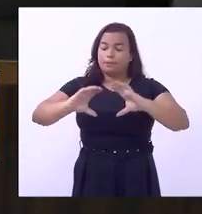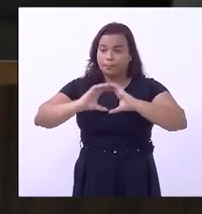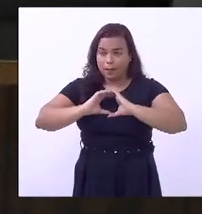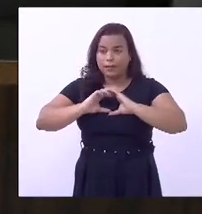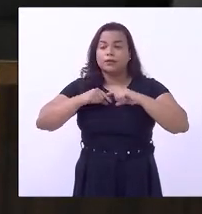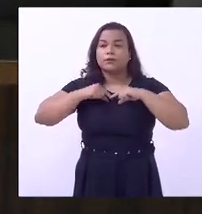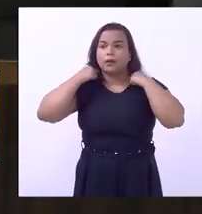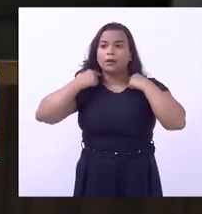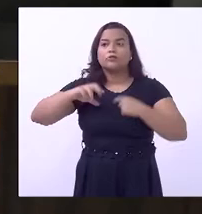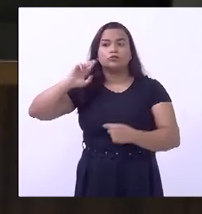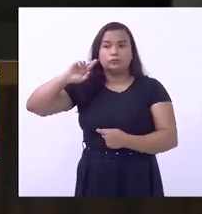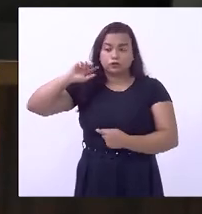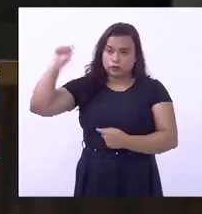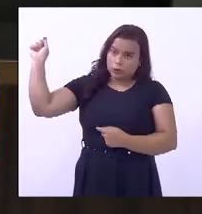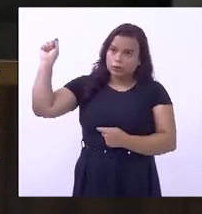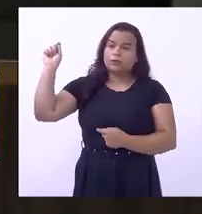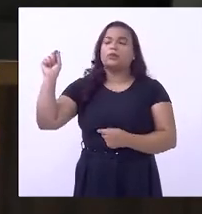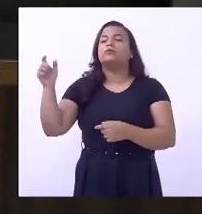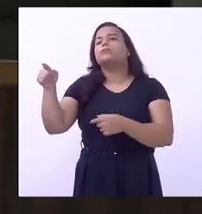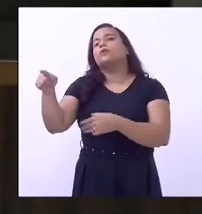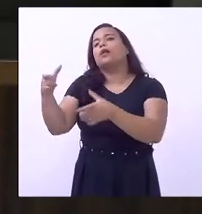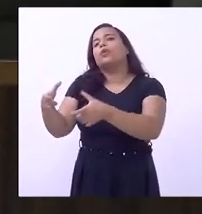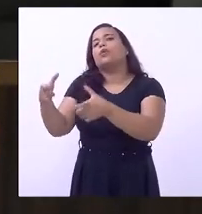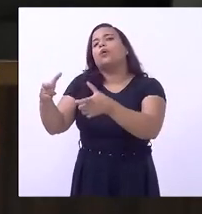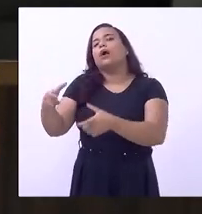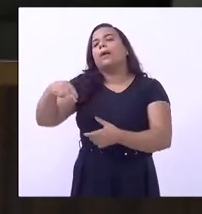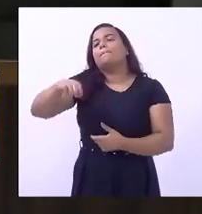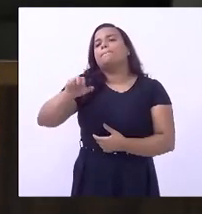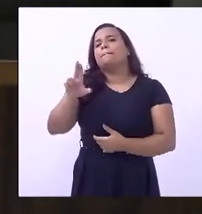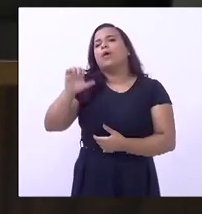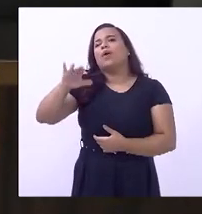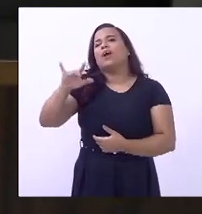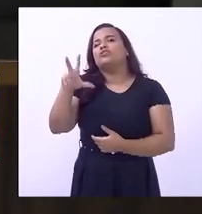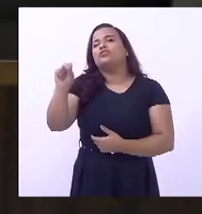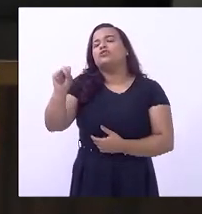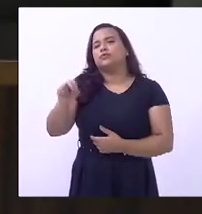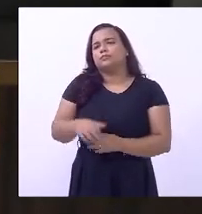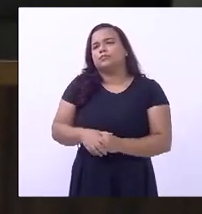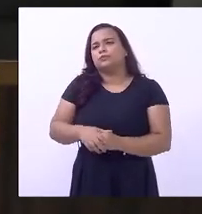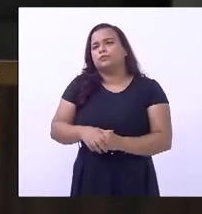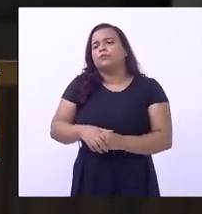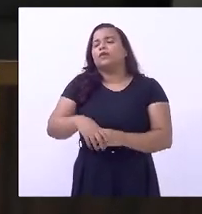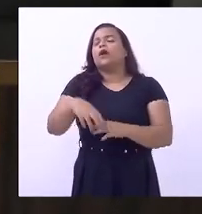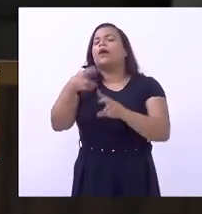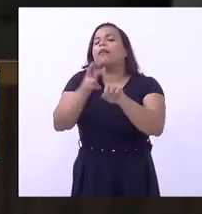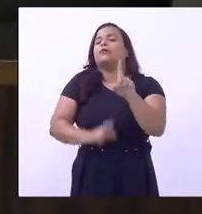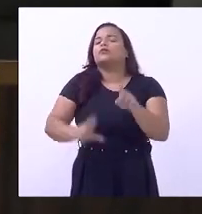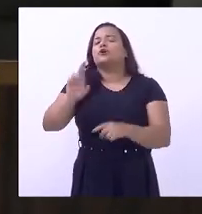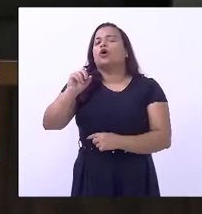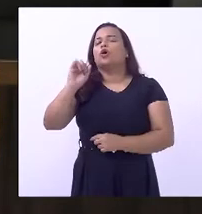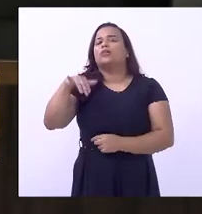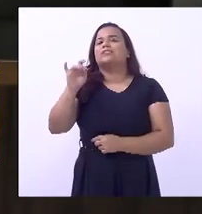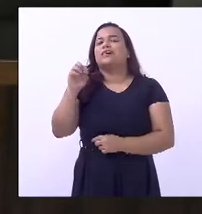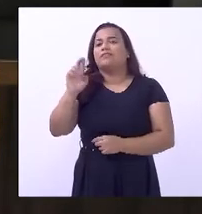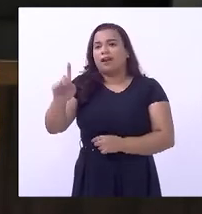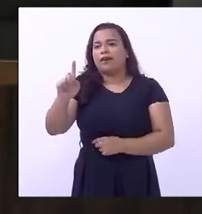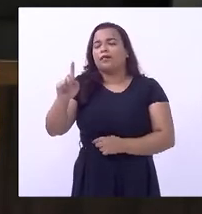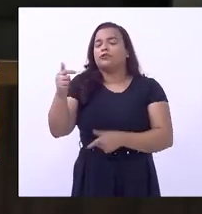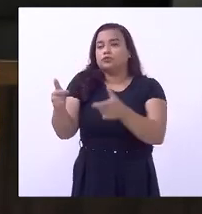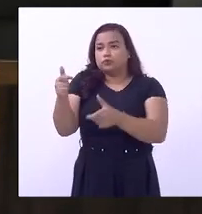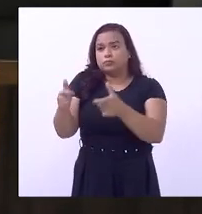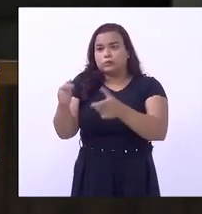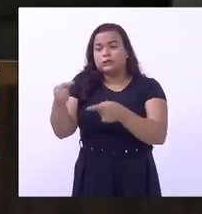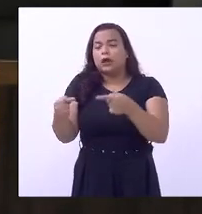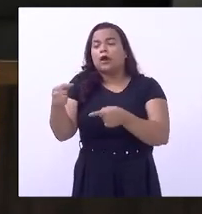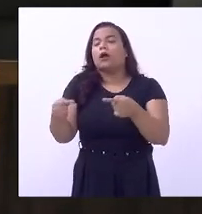Cultura. Presidente da Comissão de Normas Internas e Proporções Externas, favorável, relator deputado Rosenberg Reis. Em discussão, não havendo quem queira discutir, encerrada a discussão,